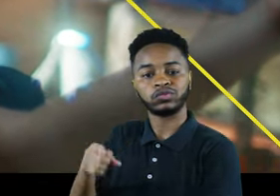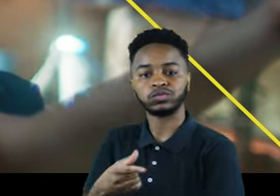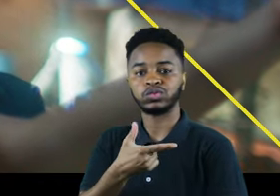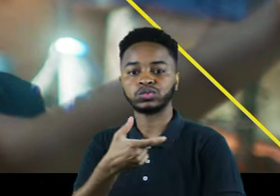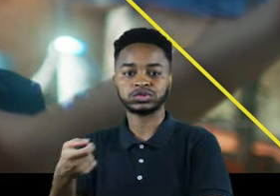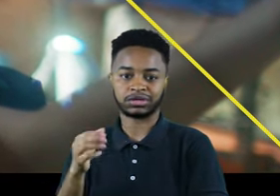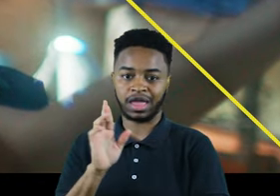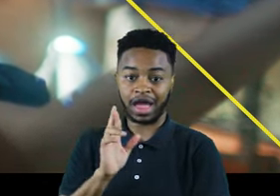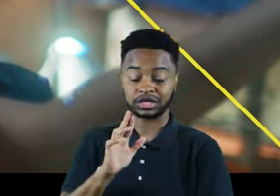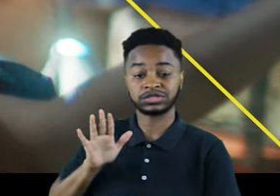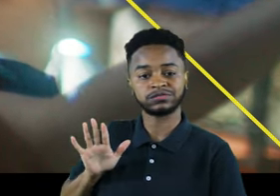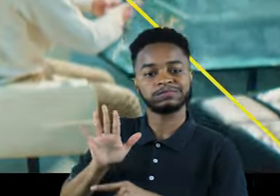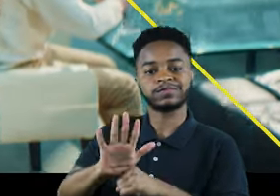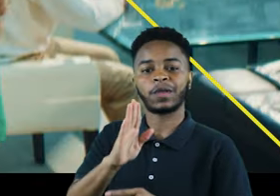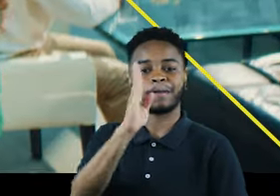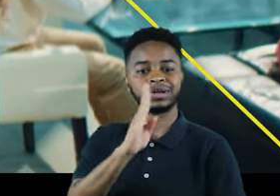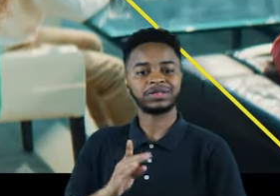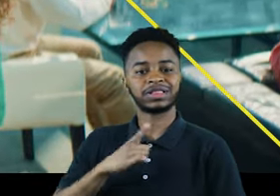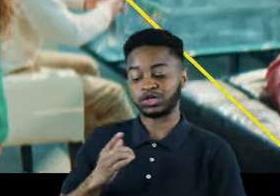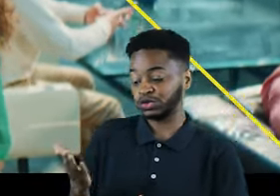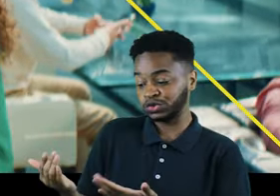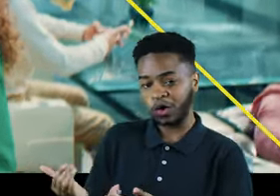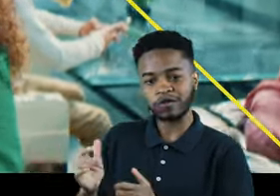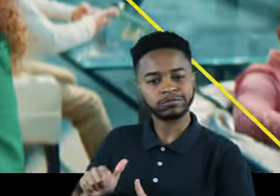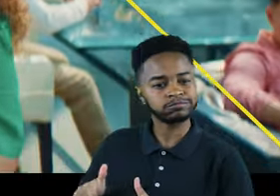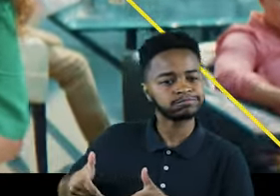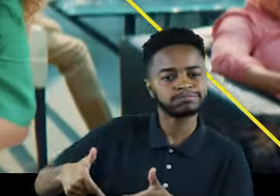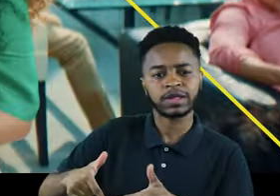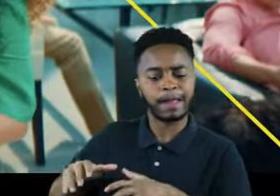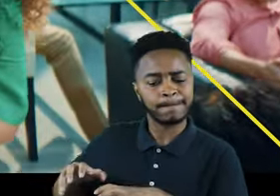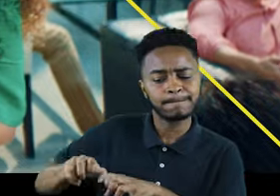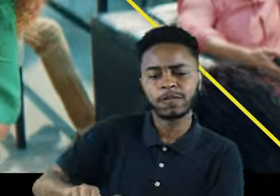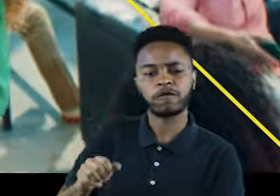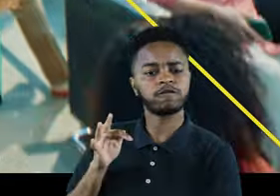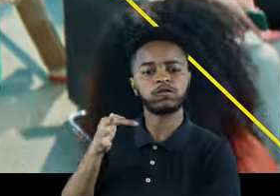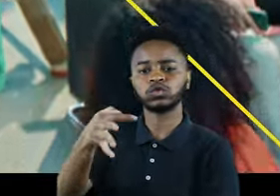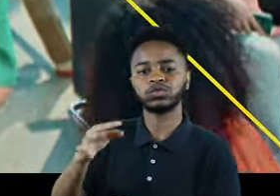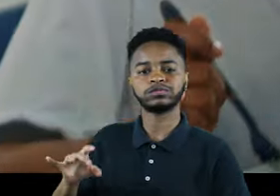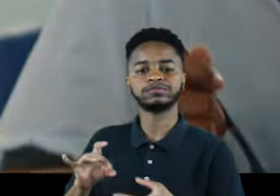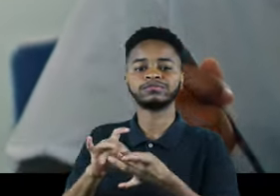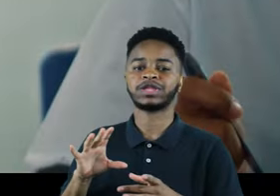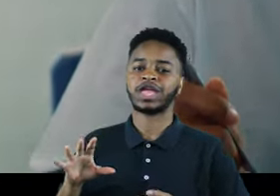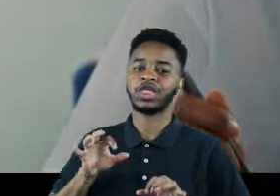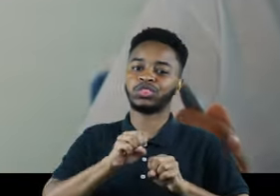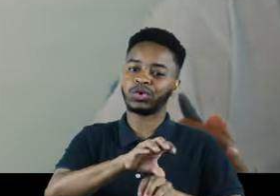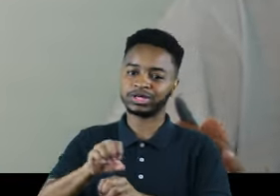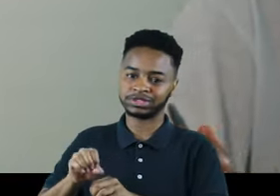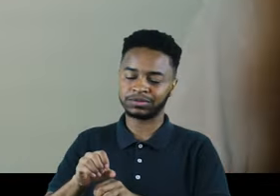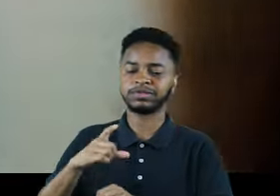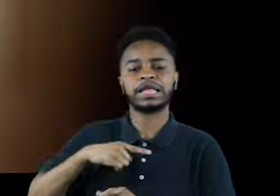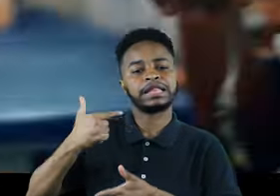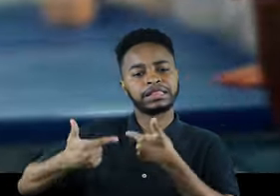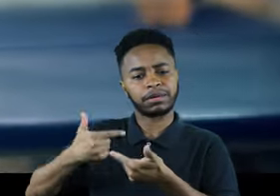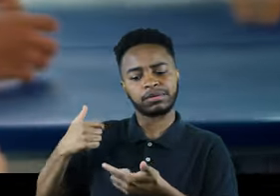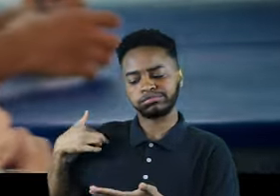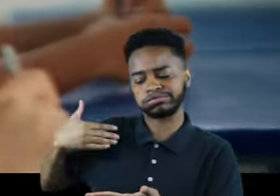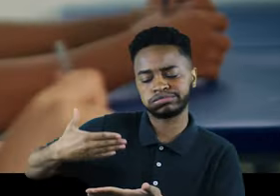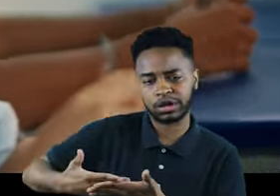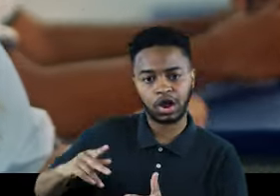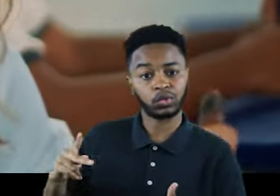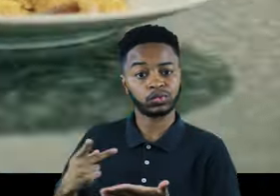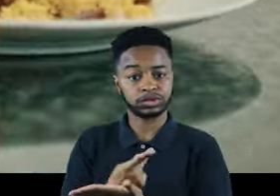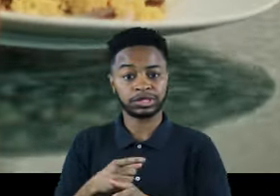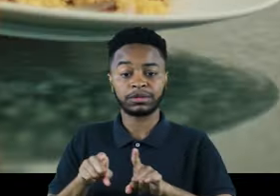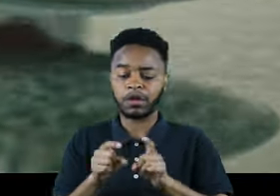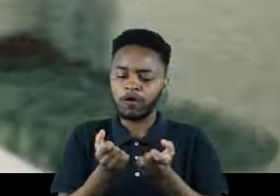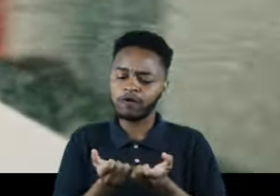R$ 9.200 é para o Brasil ser o país de jovens que agarram o futuro que só a educação pode dar. Tem muito